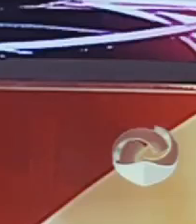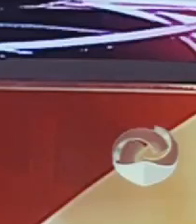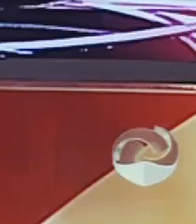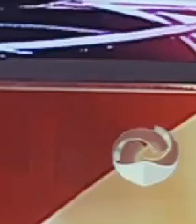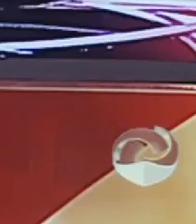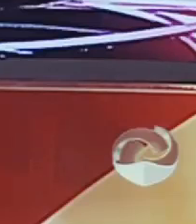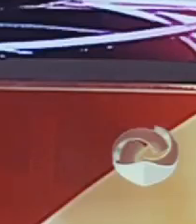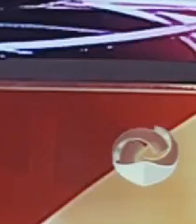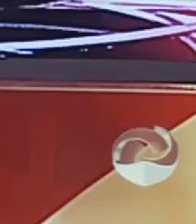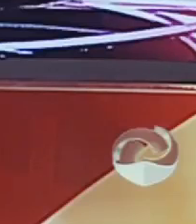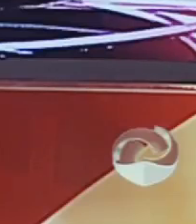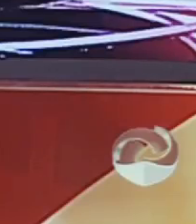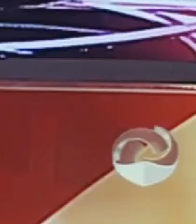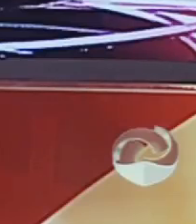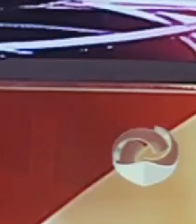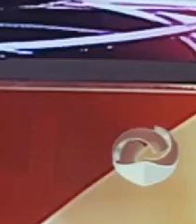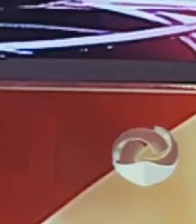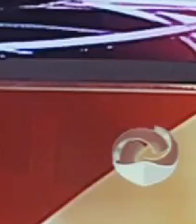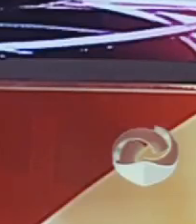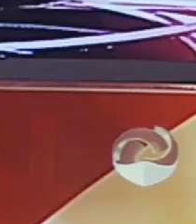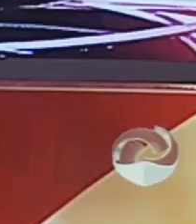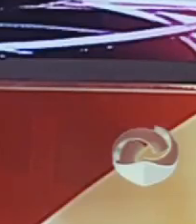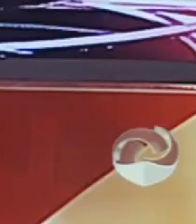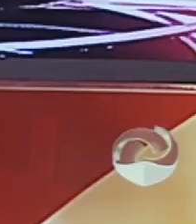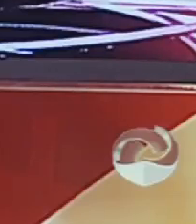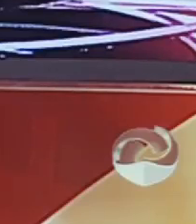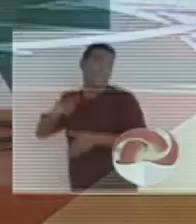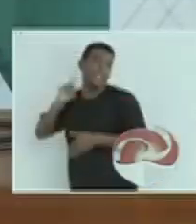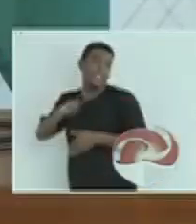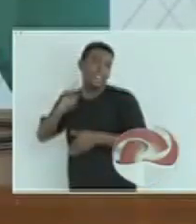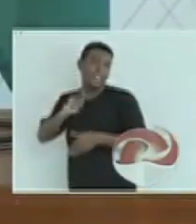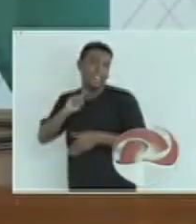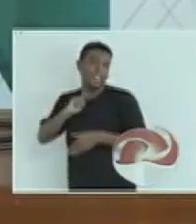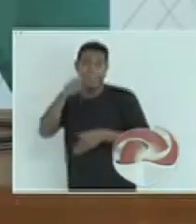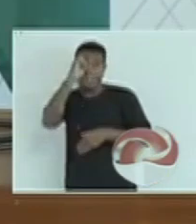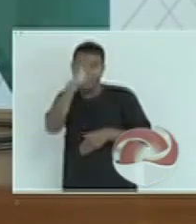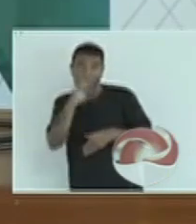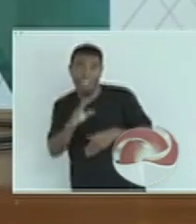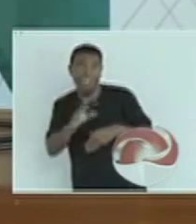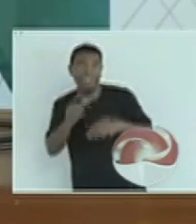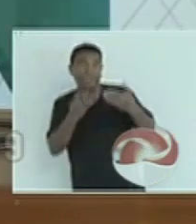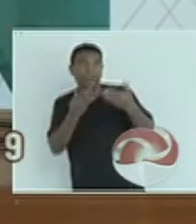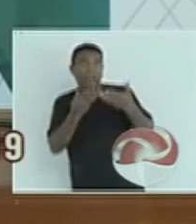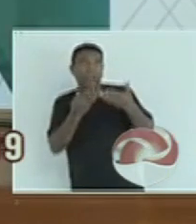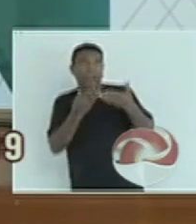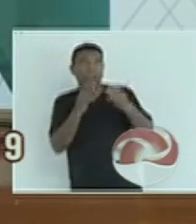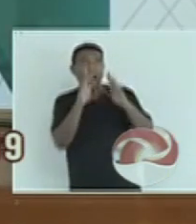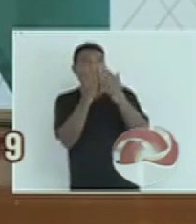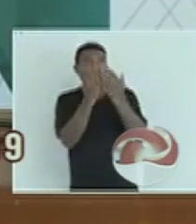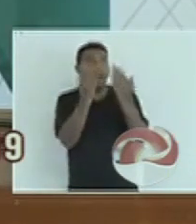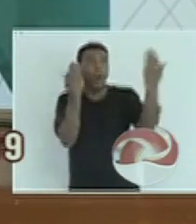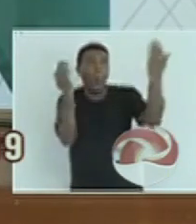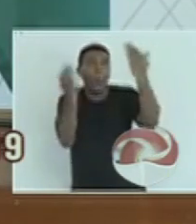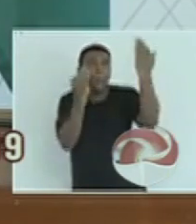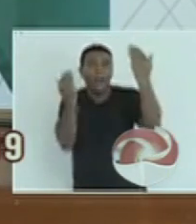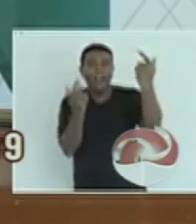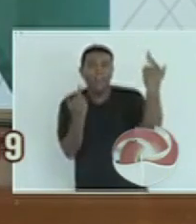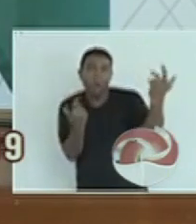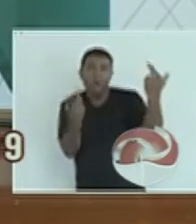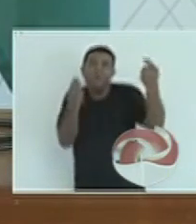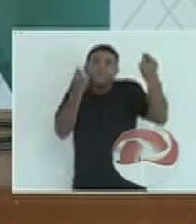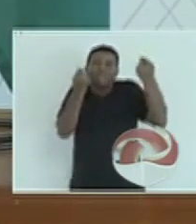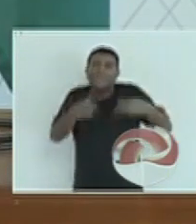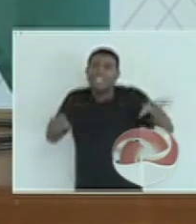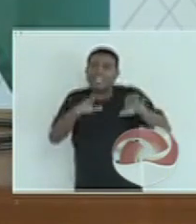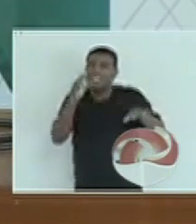O pico da pandemia no estado está previsto para 19 de julho. Agora nós estamos fazendo um acompanhamento